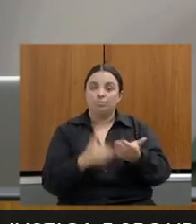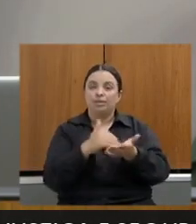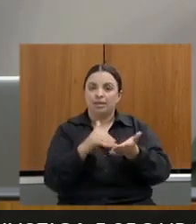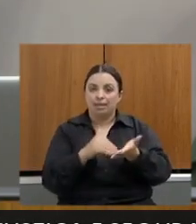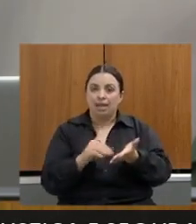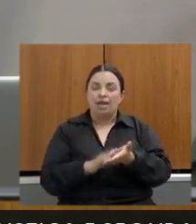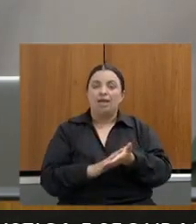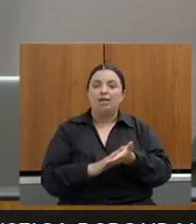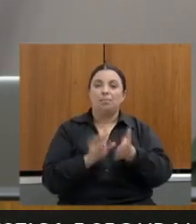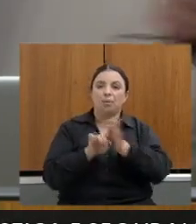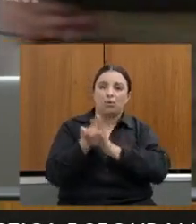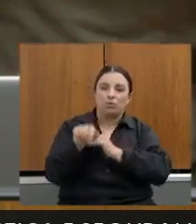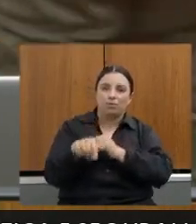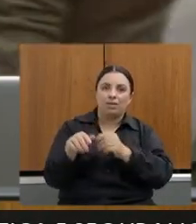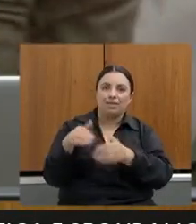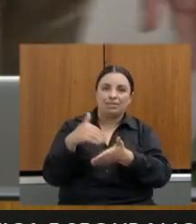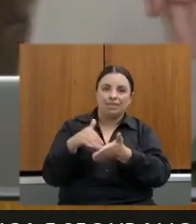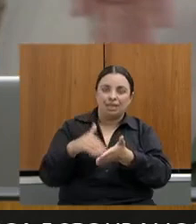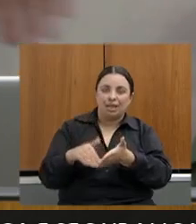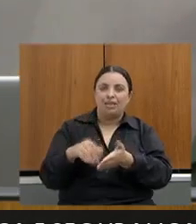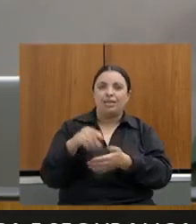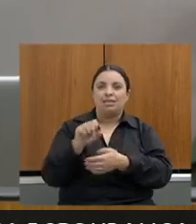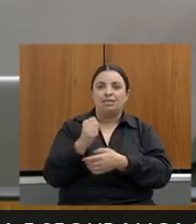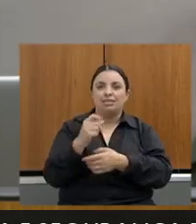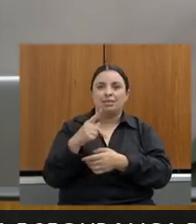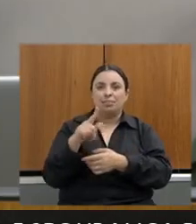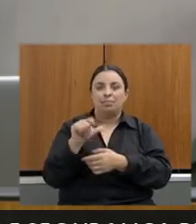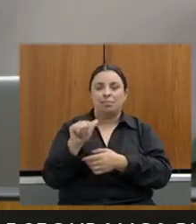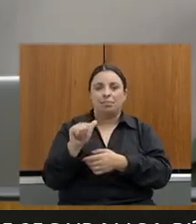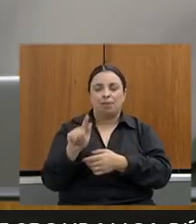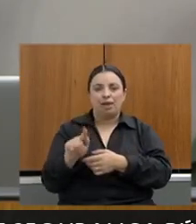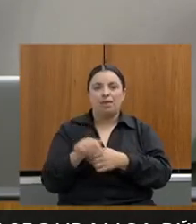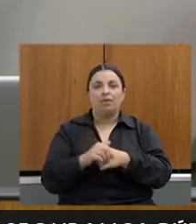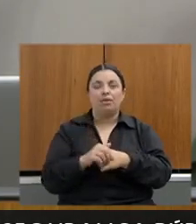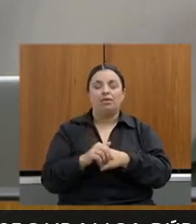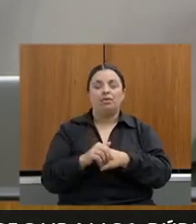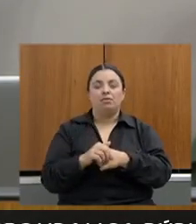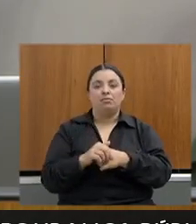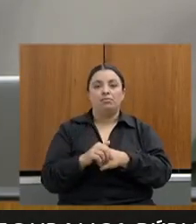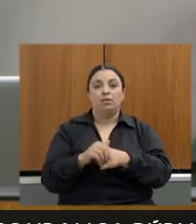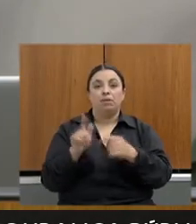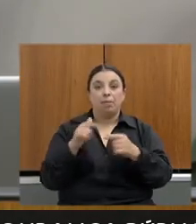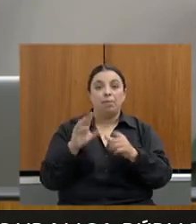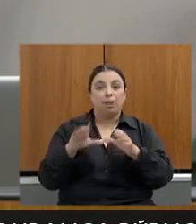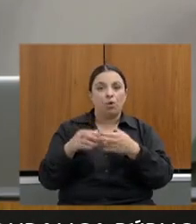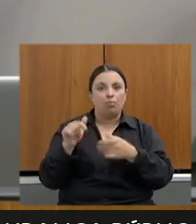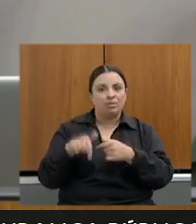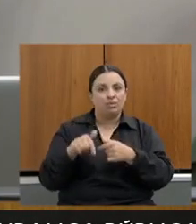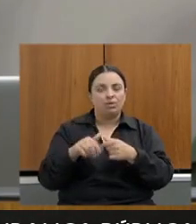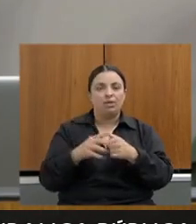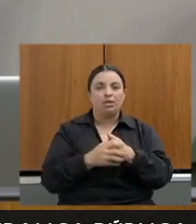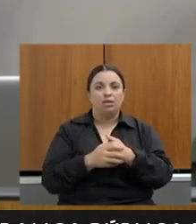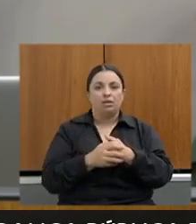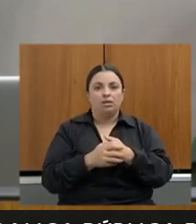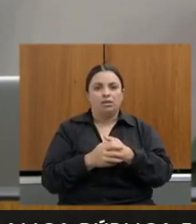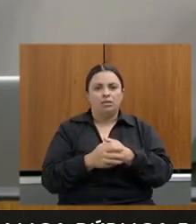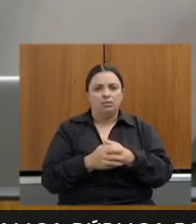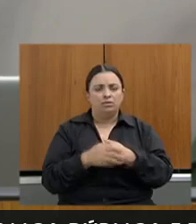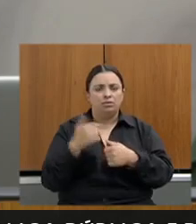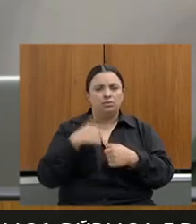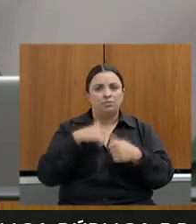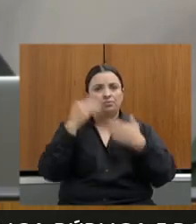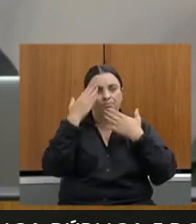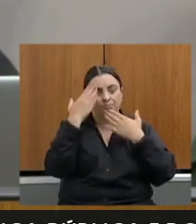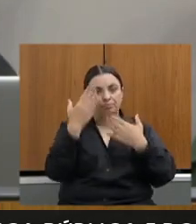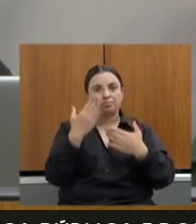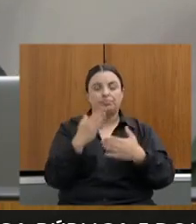para a Seplag são feitas para os deputados dessa comissão então nem se fala né então a gente agradece